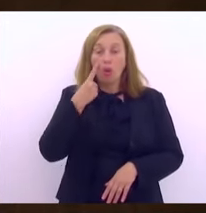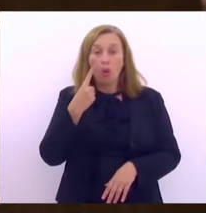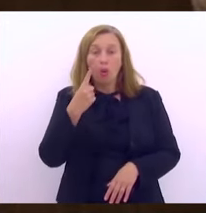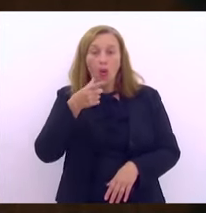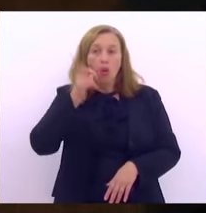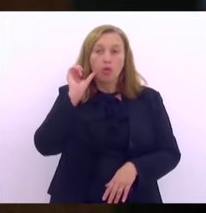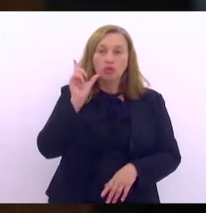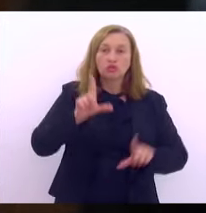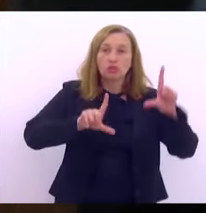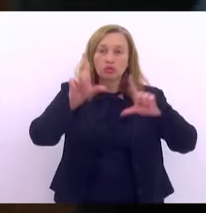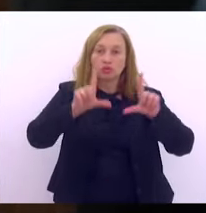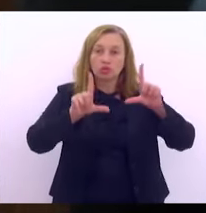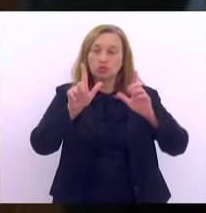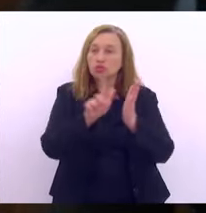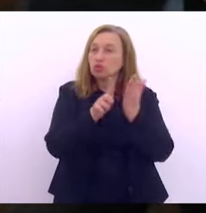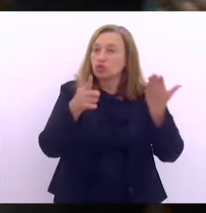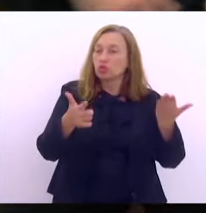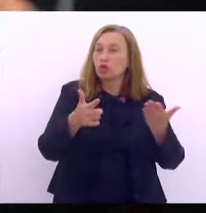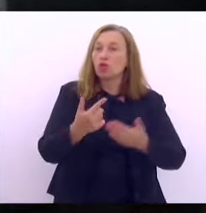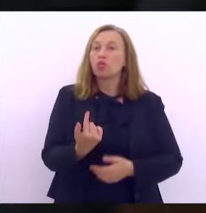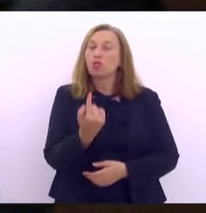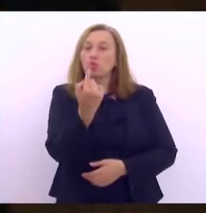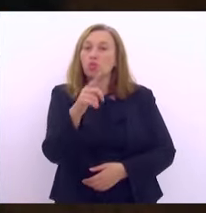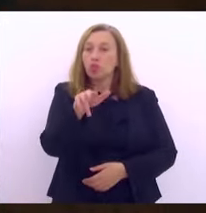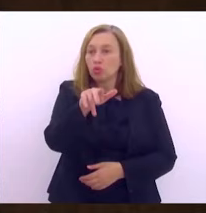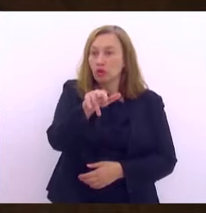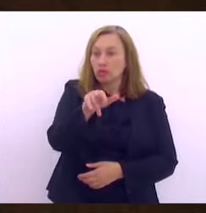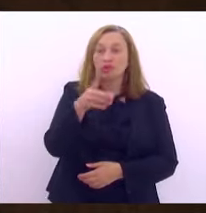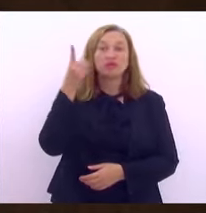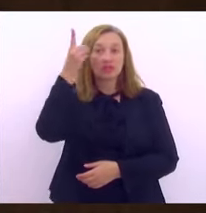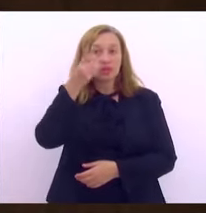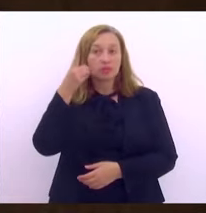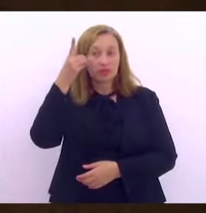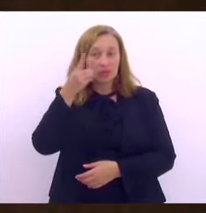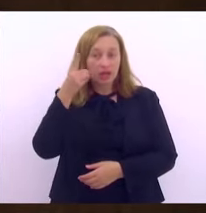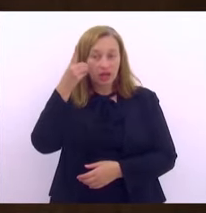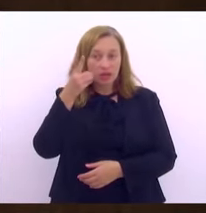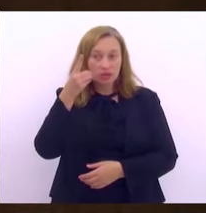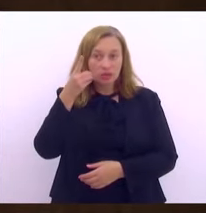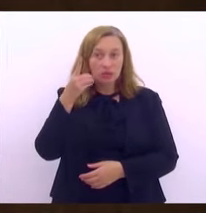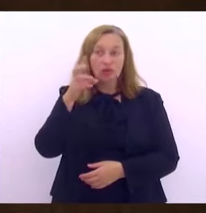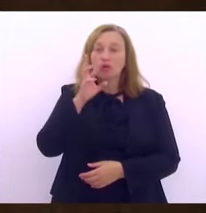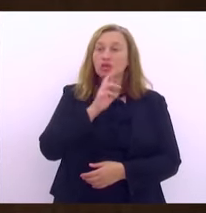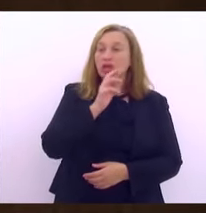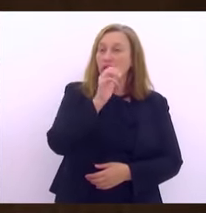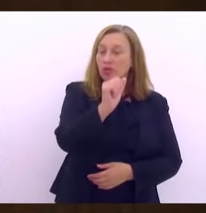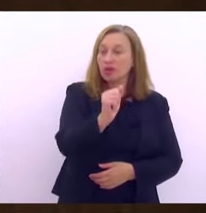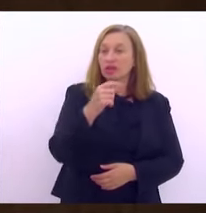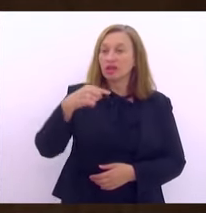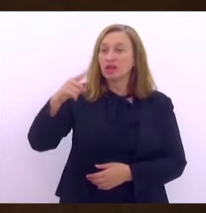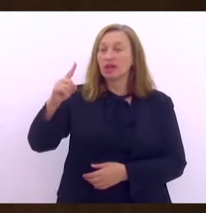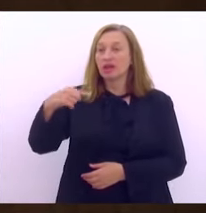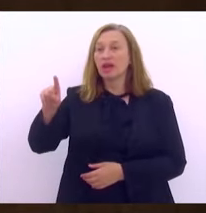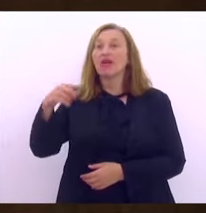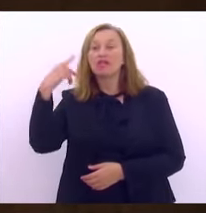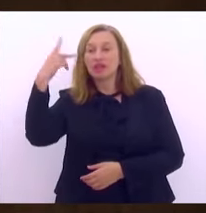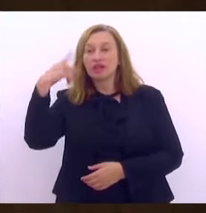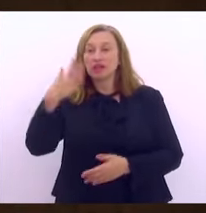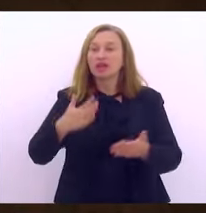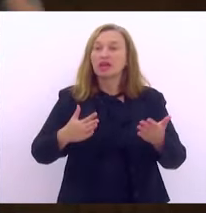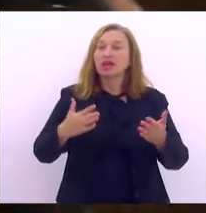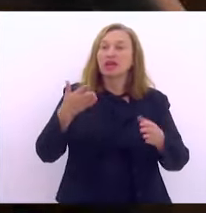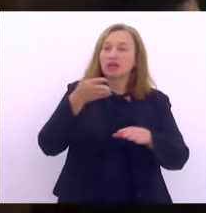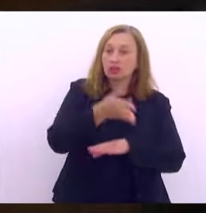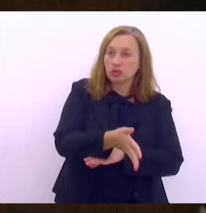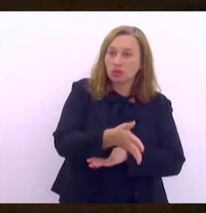de jornal que o irmão do deputado Amorim, que é vereador, entrou com um projeto para colocar